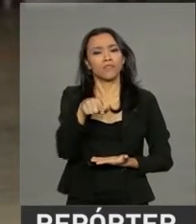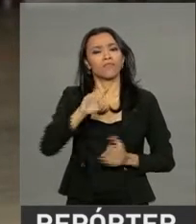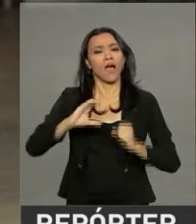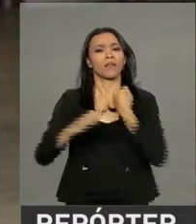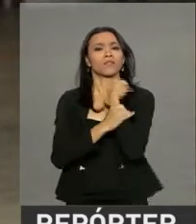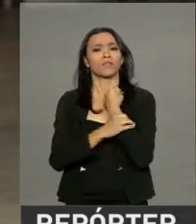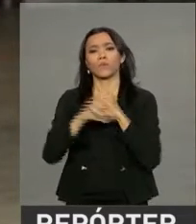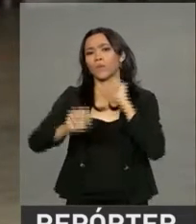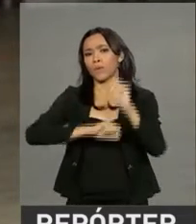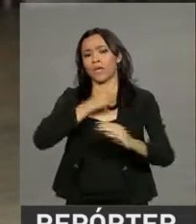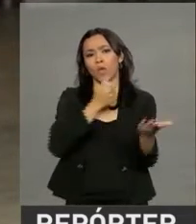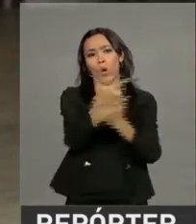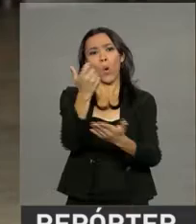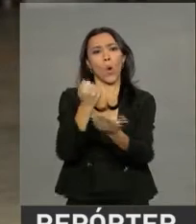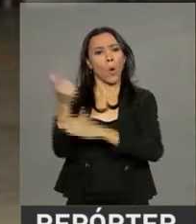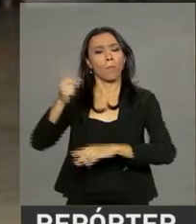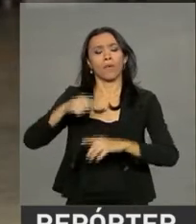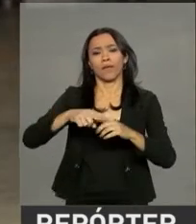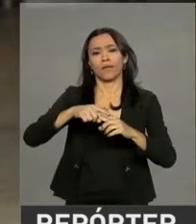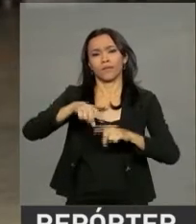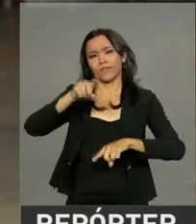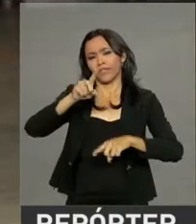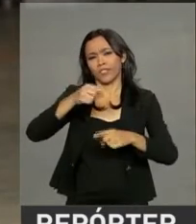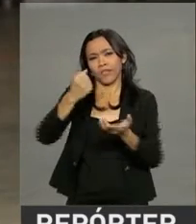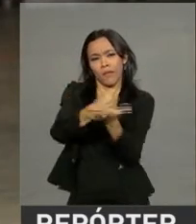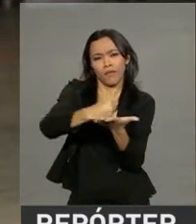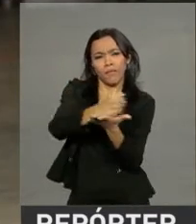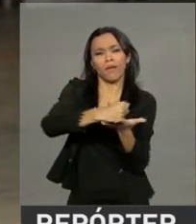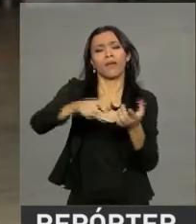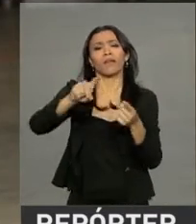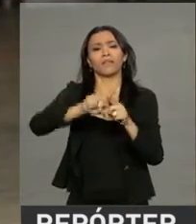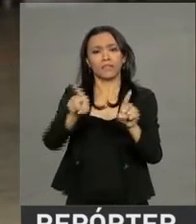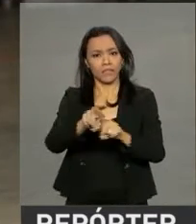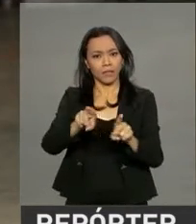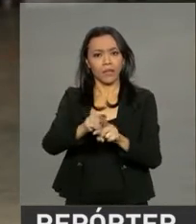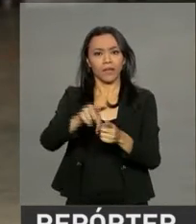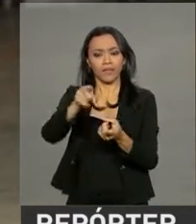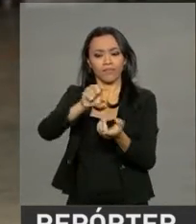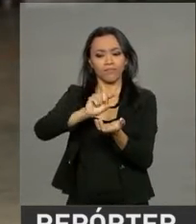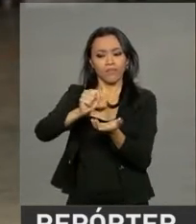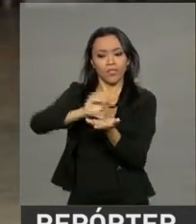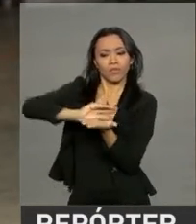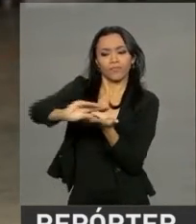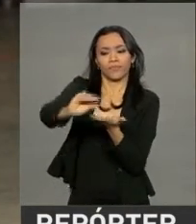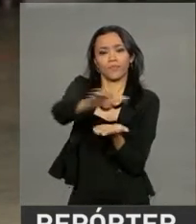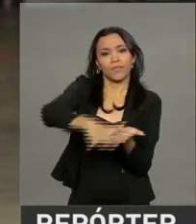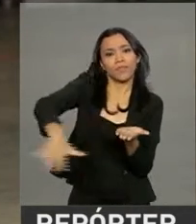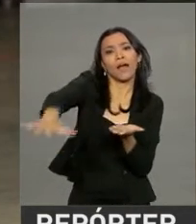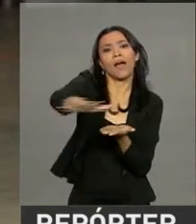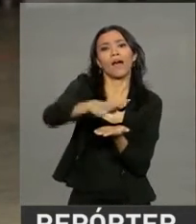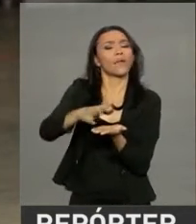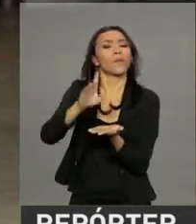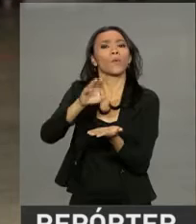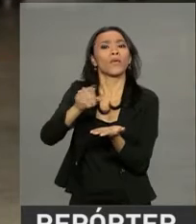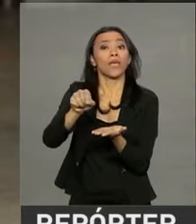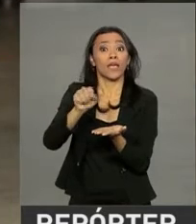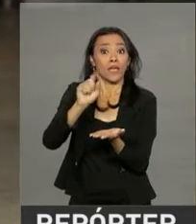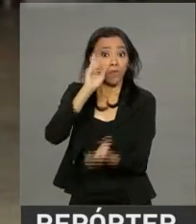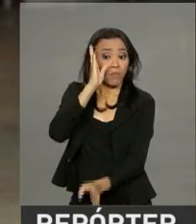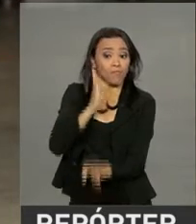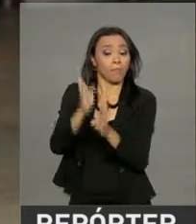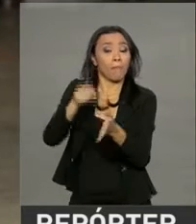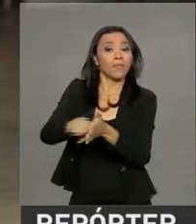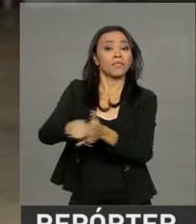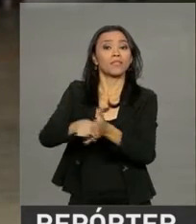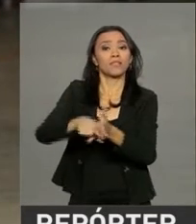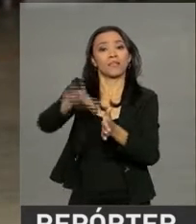a compra de mais medicamentos e também vão permitir investimentos na produção nacional de uma vacina contra a meningite.